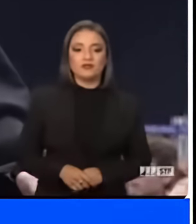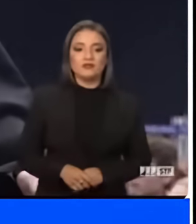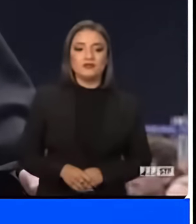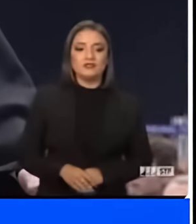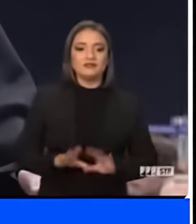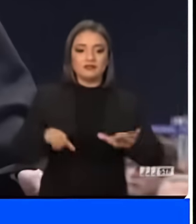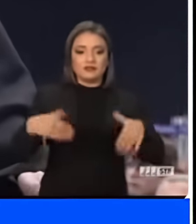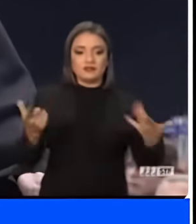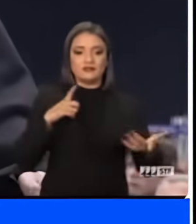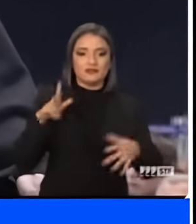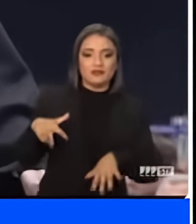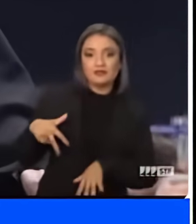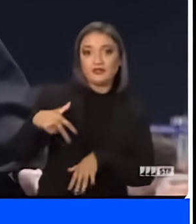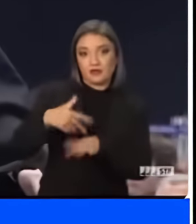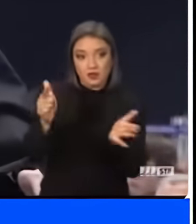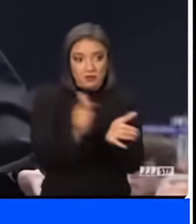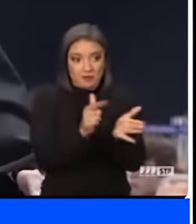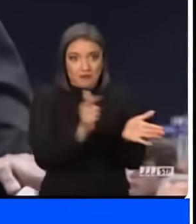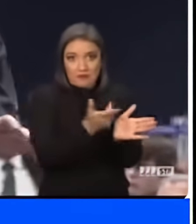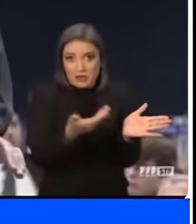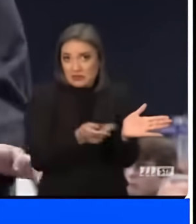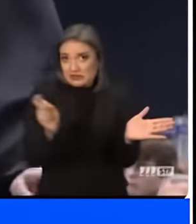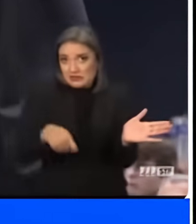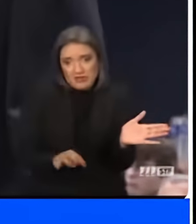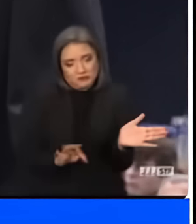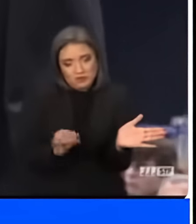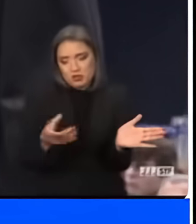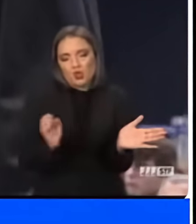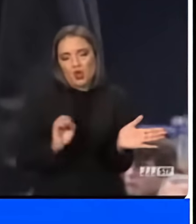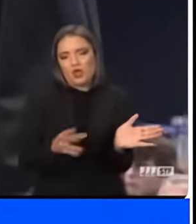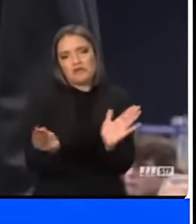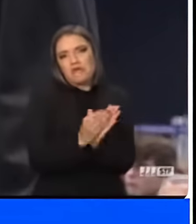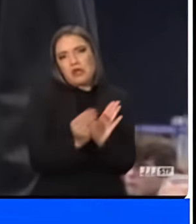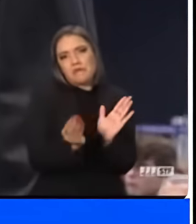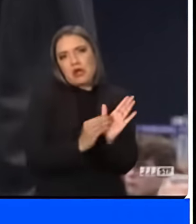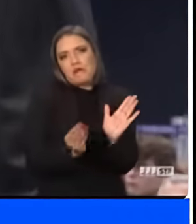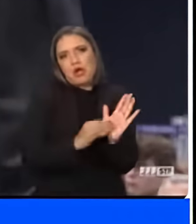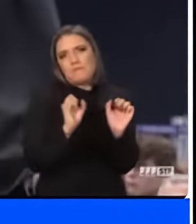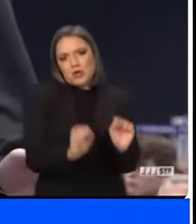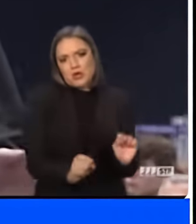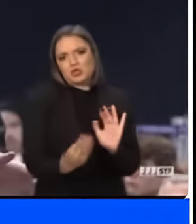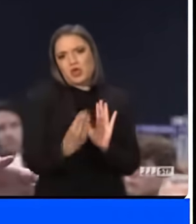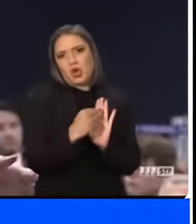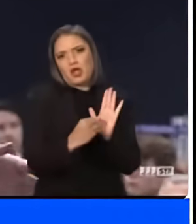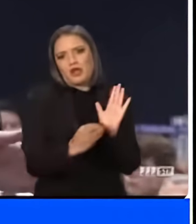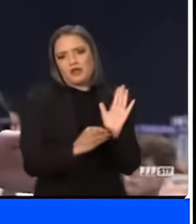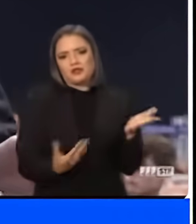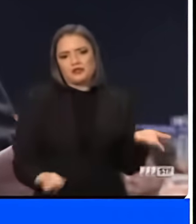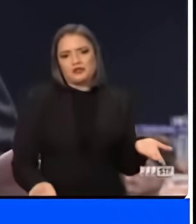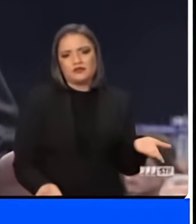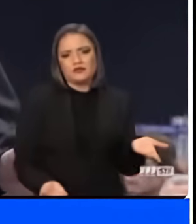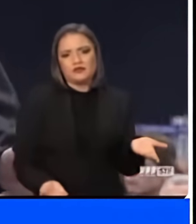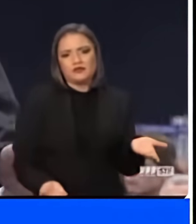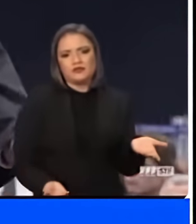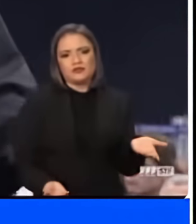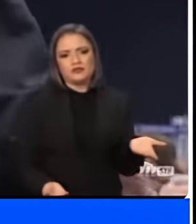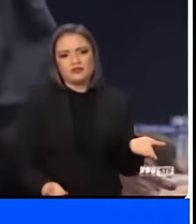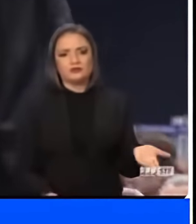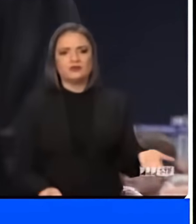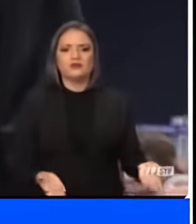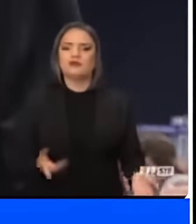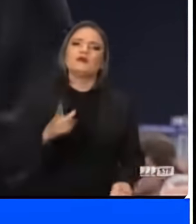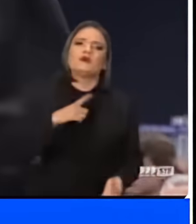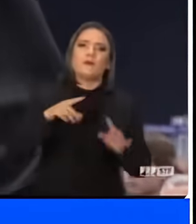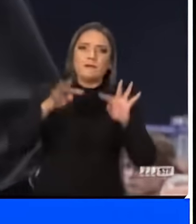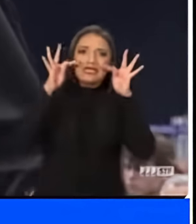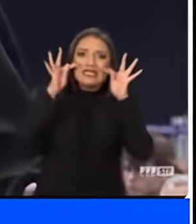tudo bem, um papel aceita tudo. Pode colocar, que pressionou. Mas a testemunha é